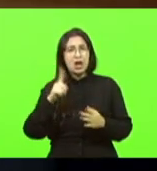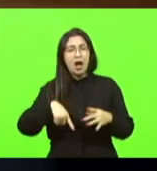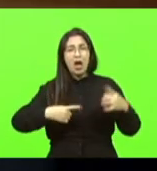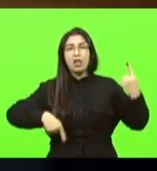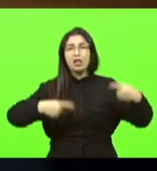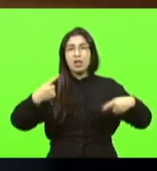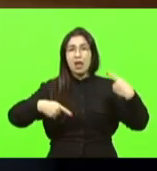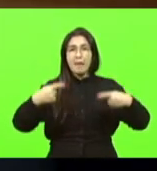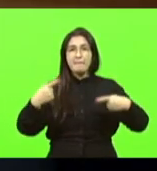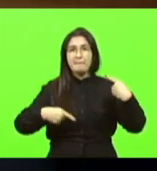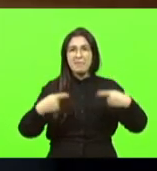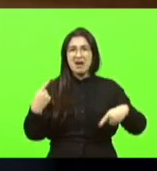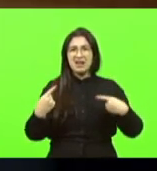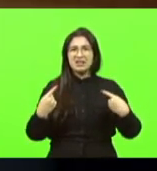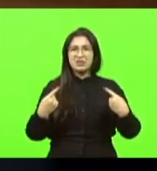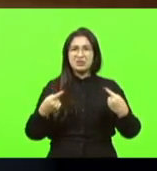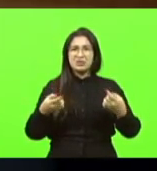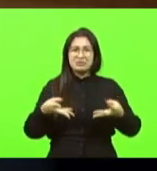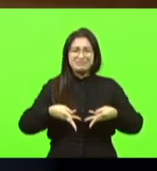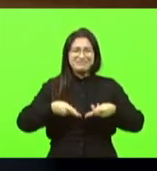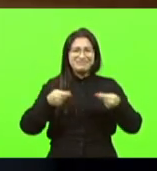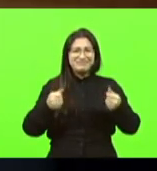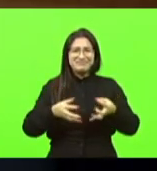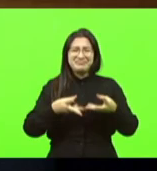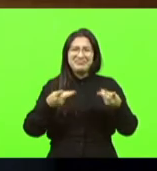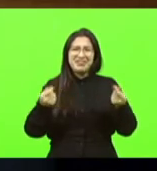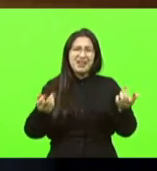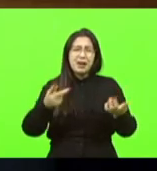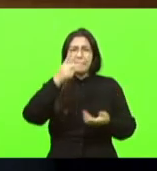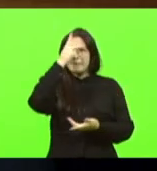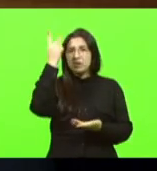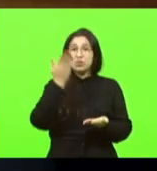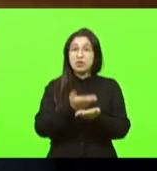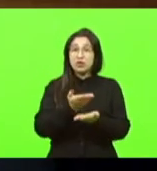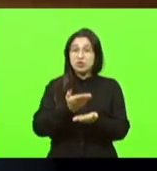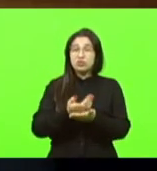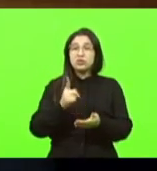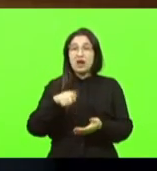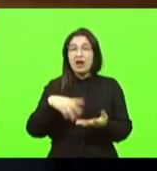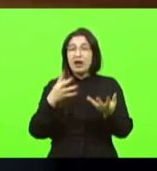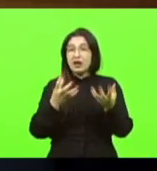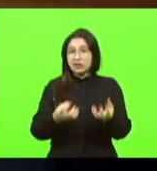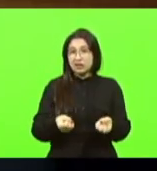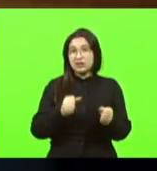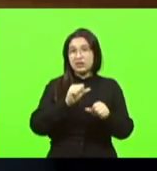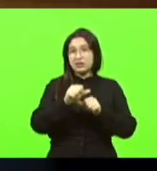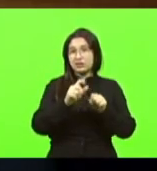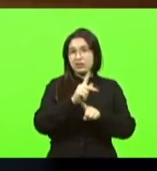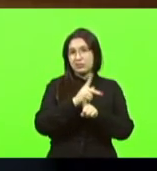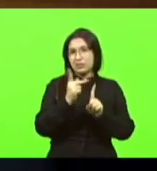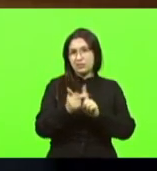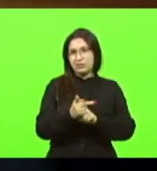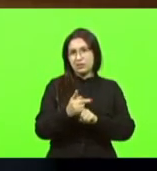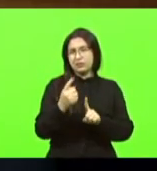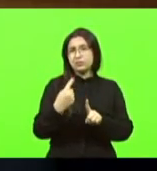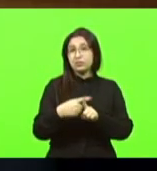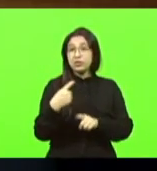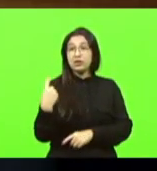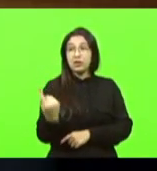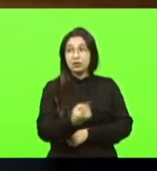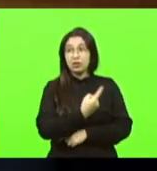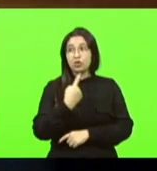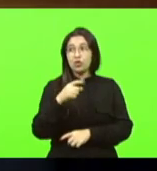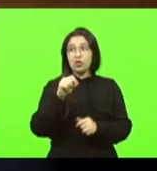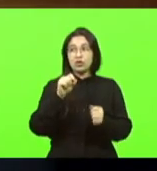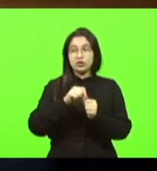debate Raso dizer que quem estuda a favor a reforma da Previdência porque o que nós estamos